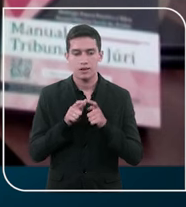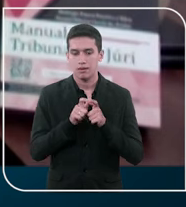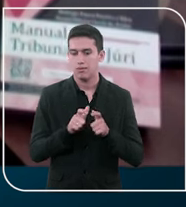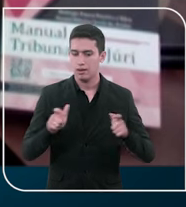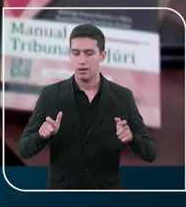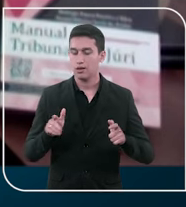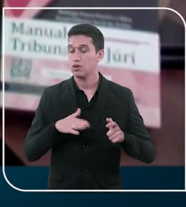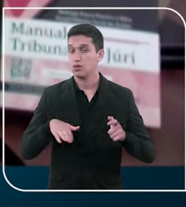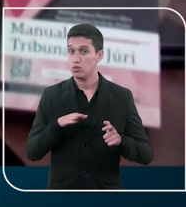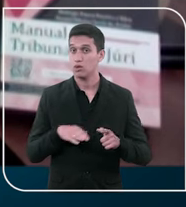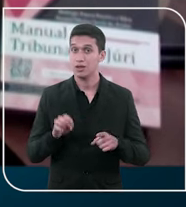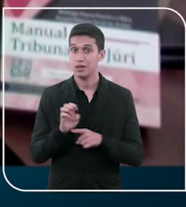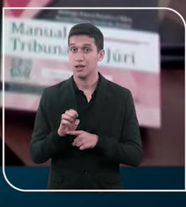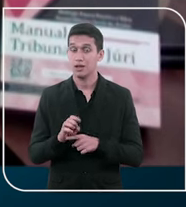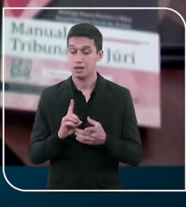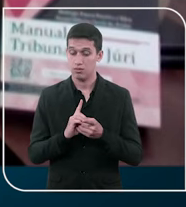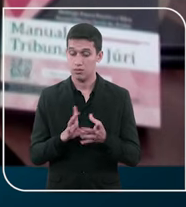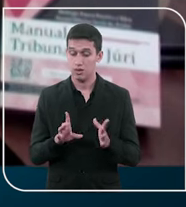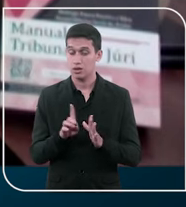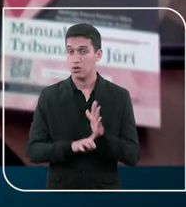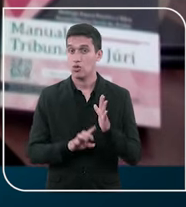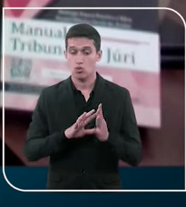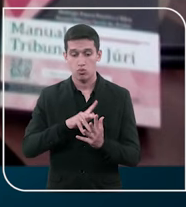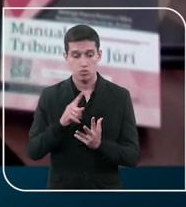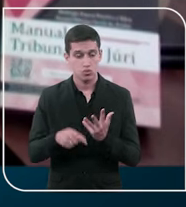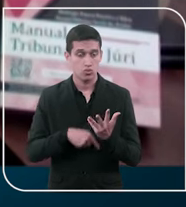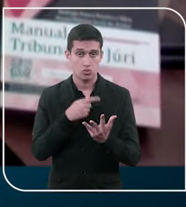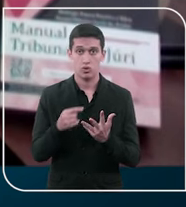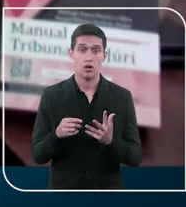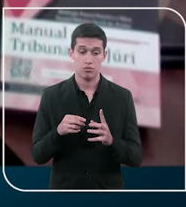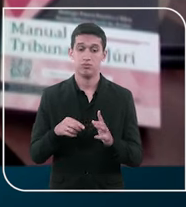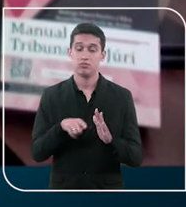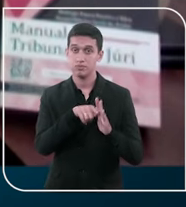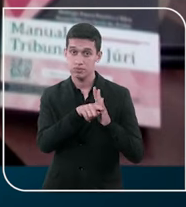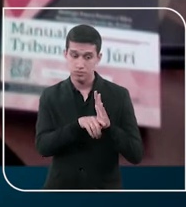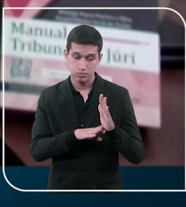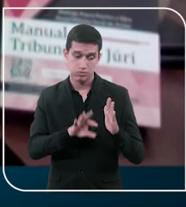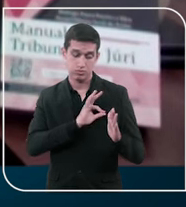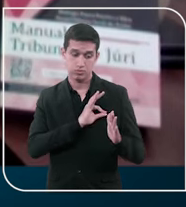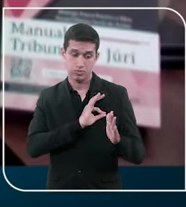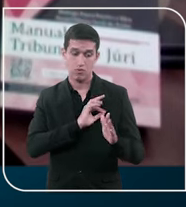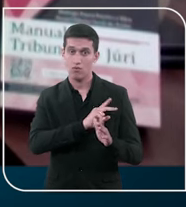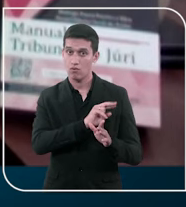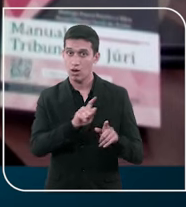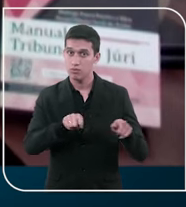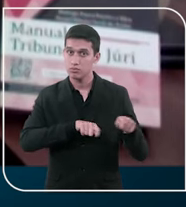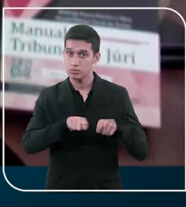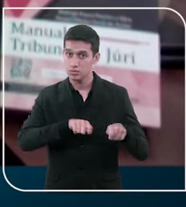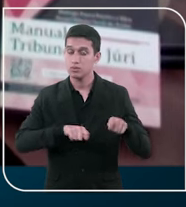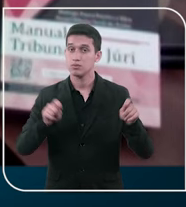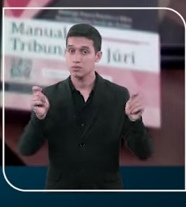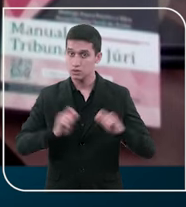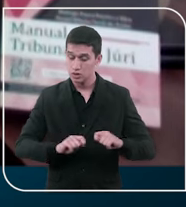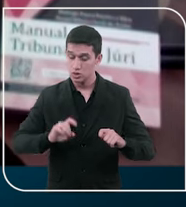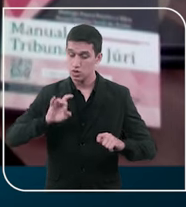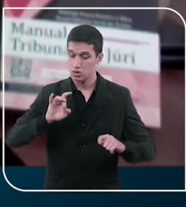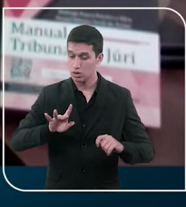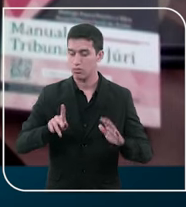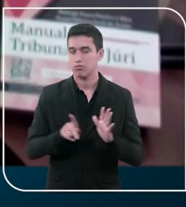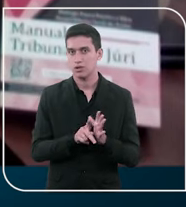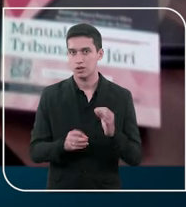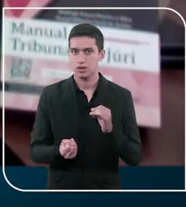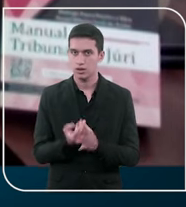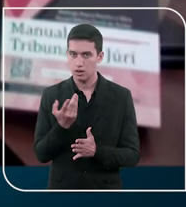fazer na grande maioria dos estados democráticos de direito do mundo. O inquérito policial são elementos administrativos que